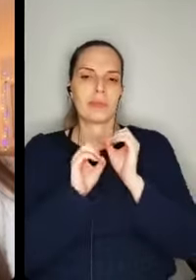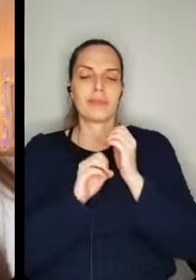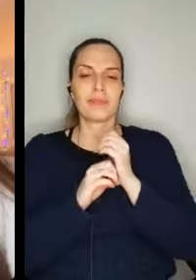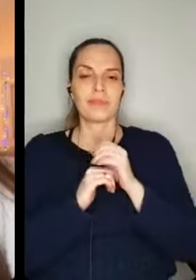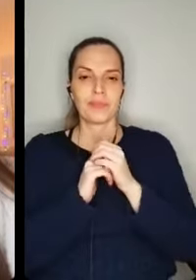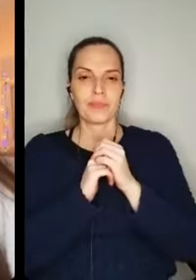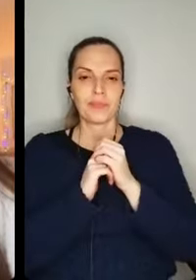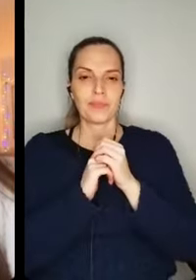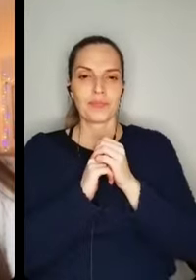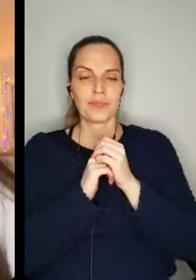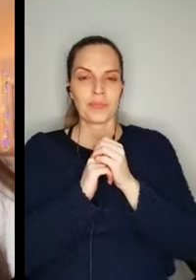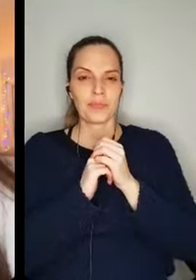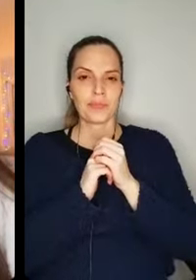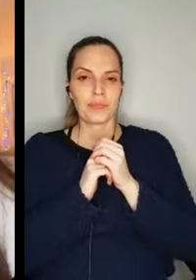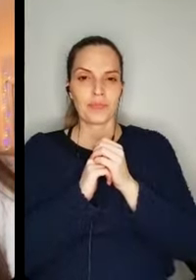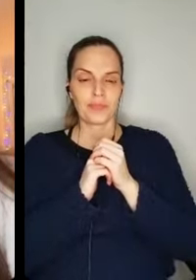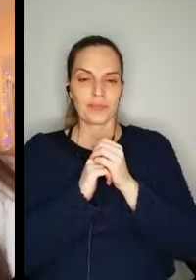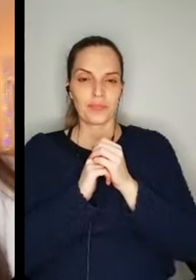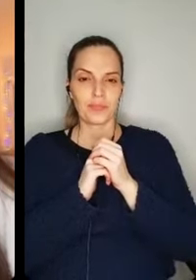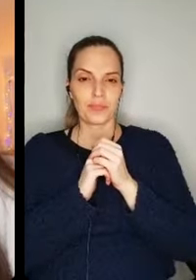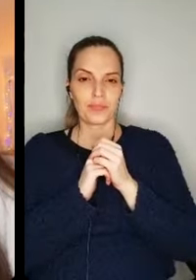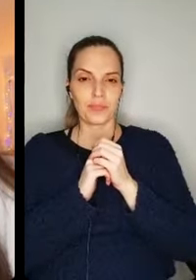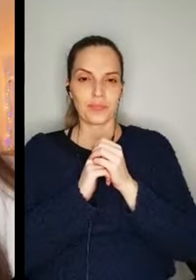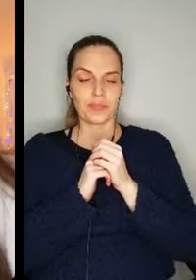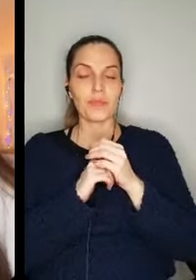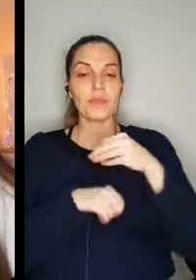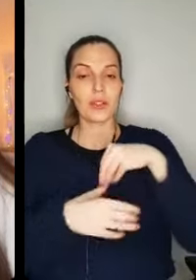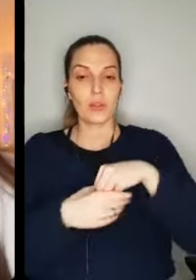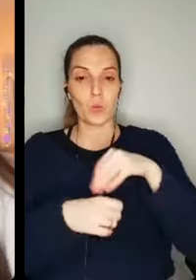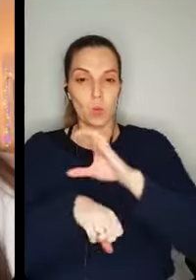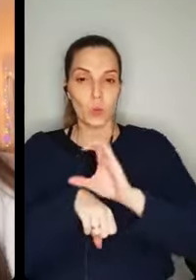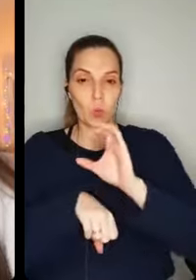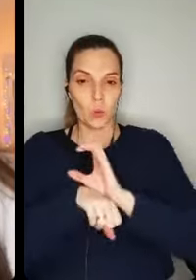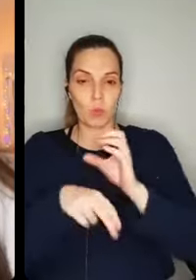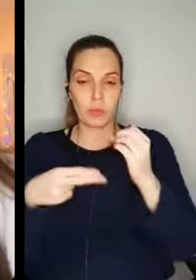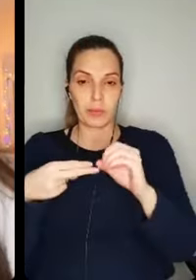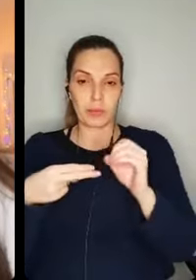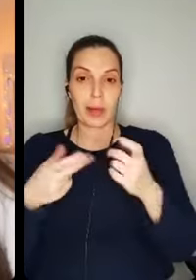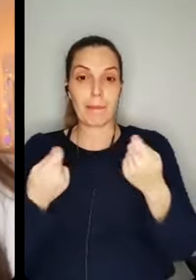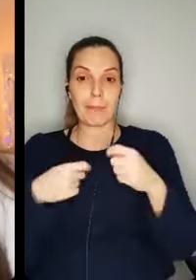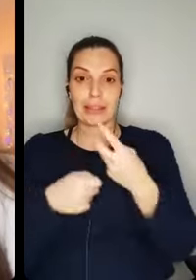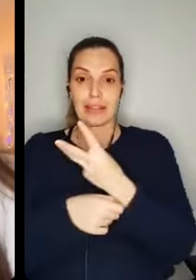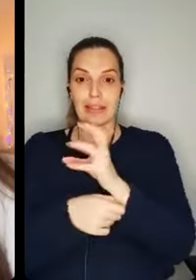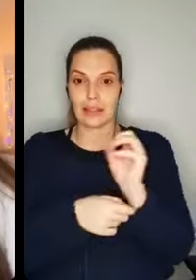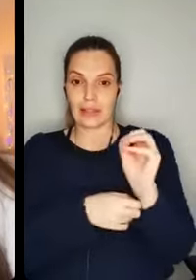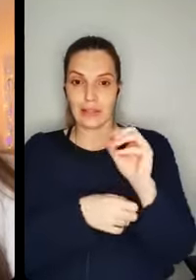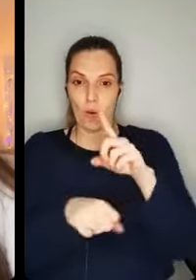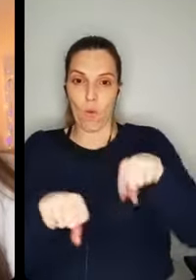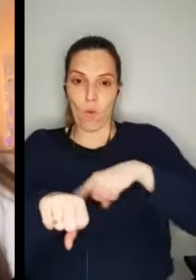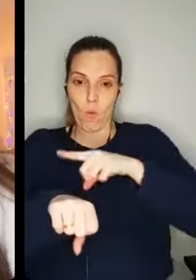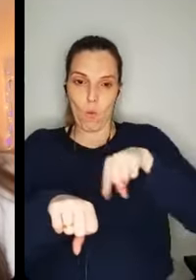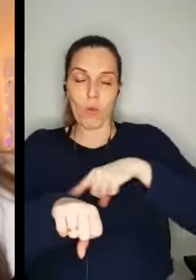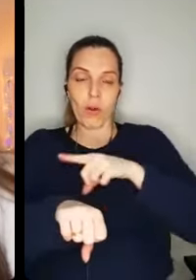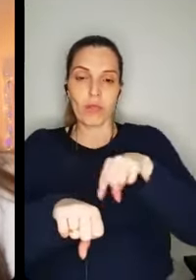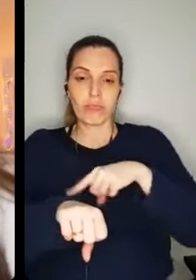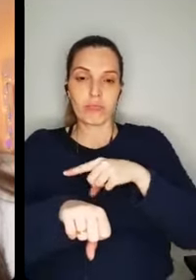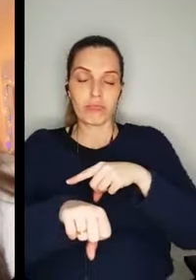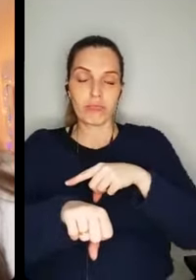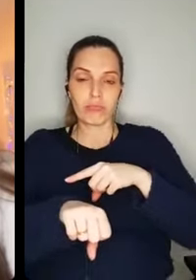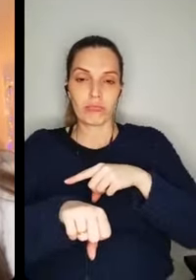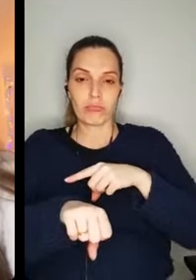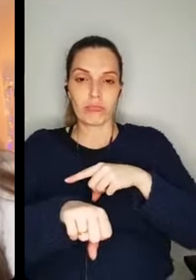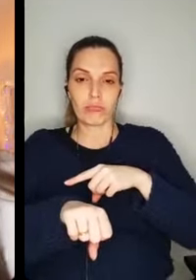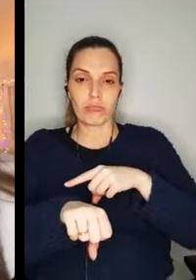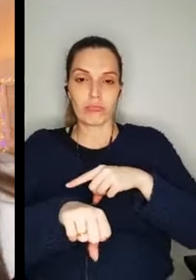É, no curso ali da UFSPA a gente tem que fechar as 300 horas, né, de horas